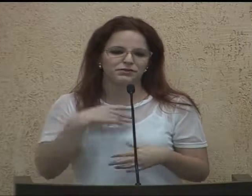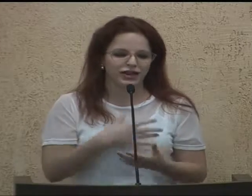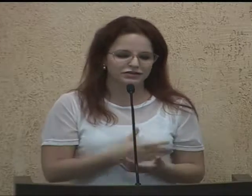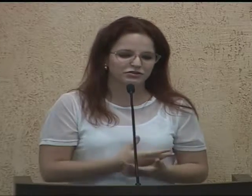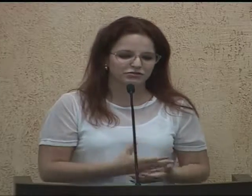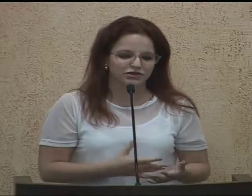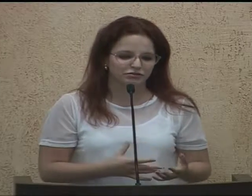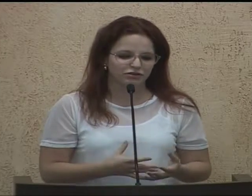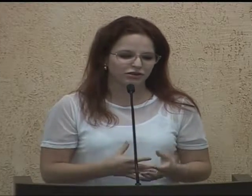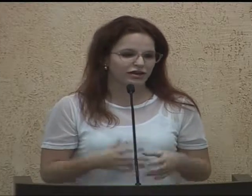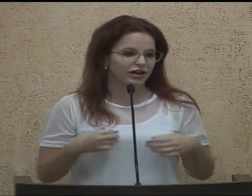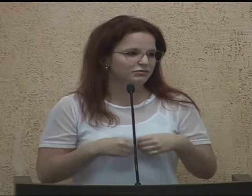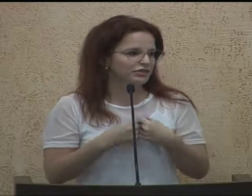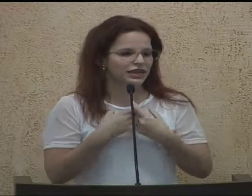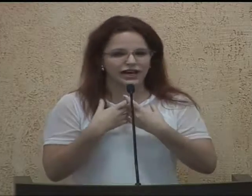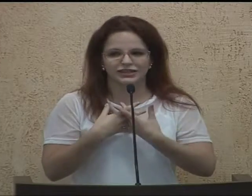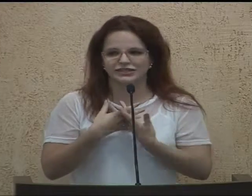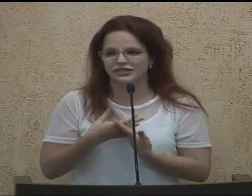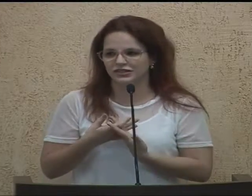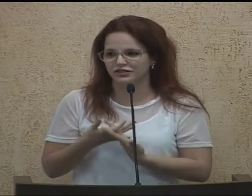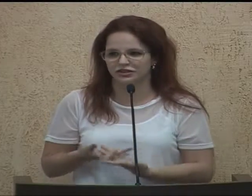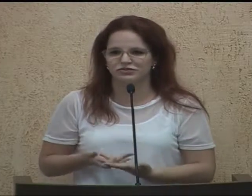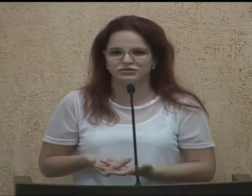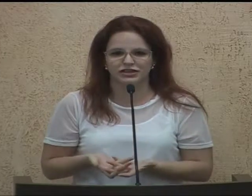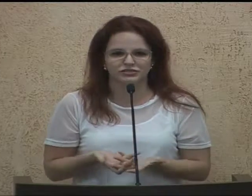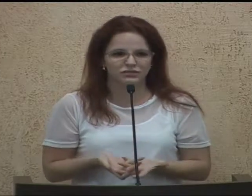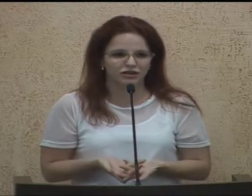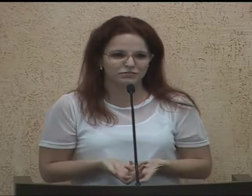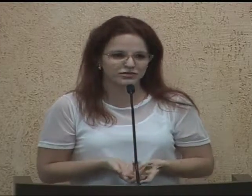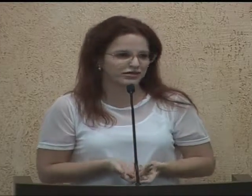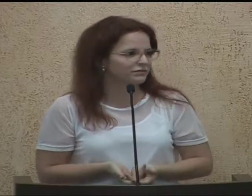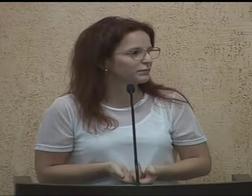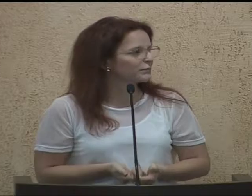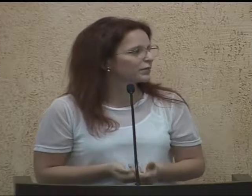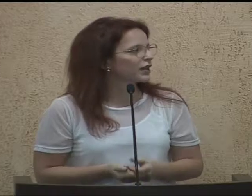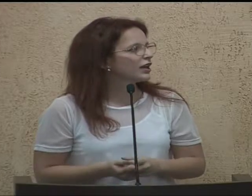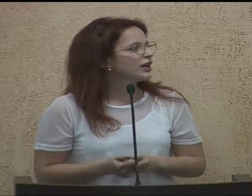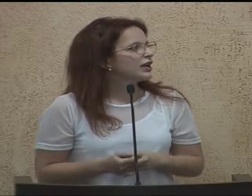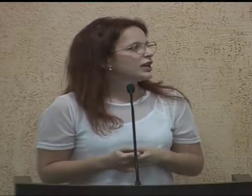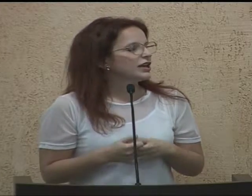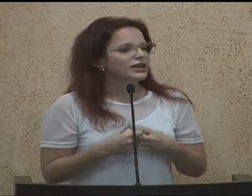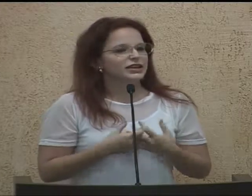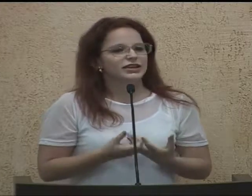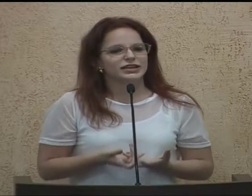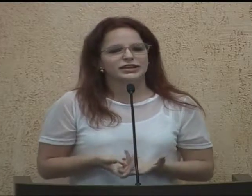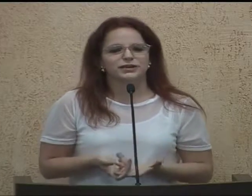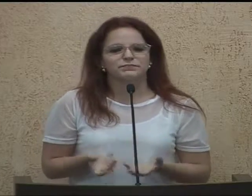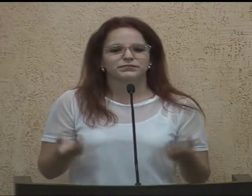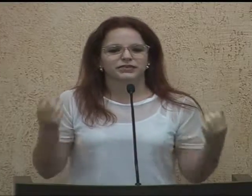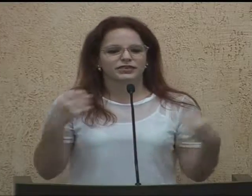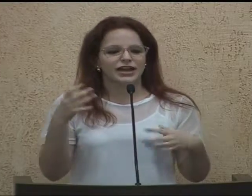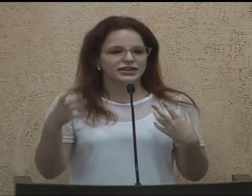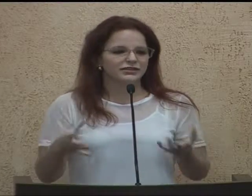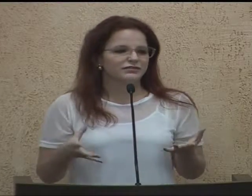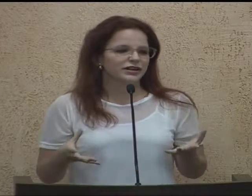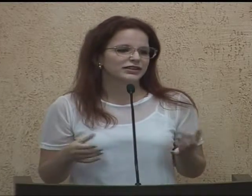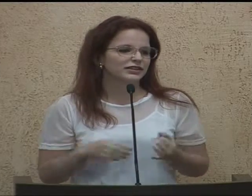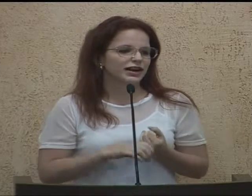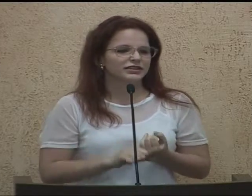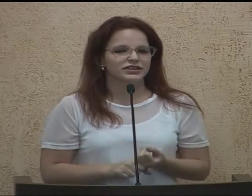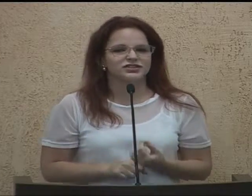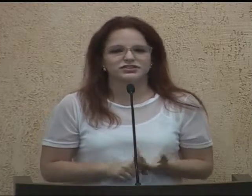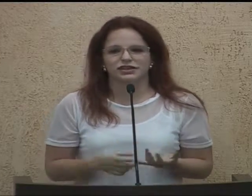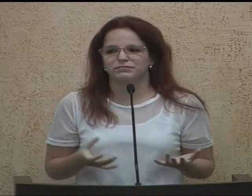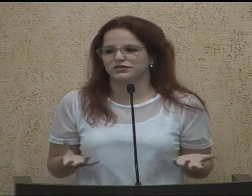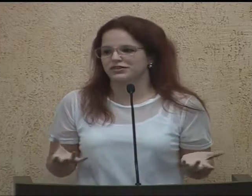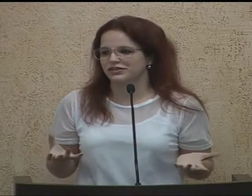profissionais, no meu caso como gerontóloga, auxiliar que esse diagnóstico seja o melhor possível. E daí vai